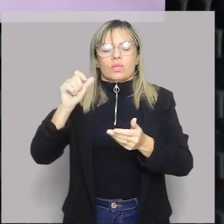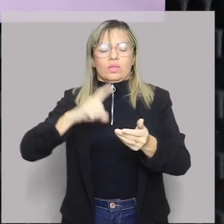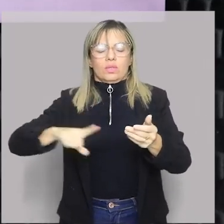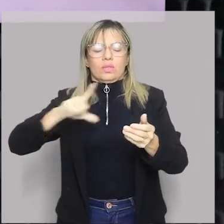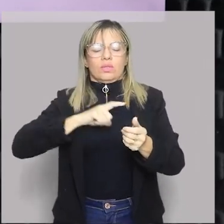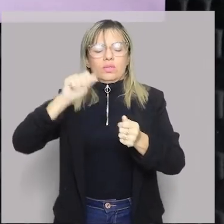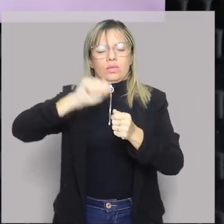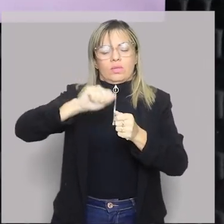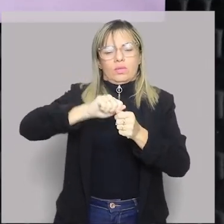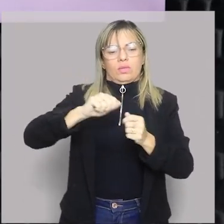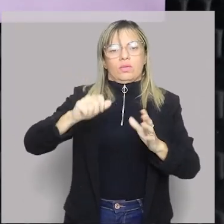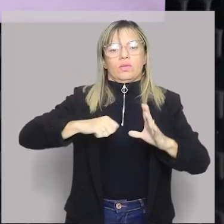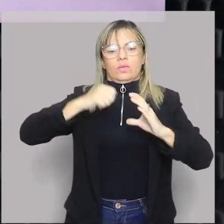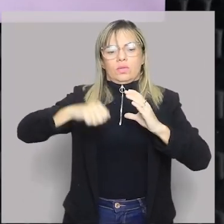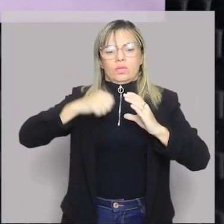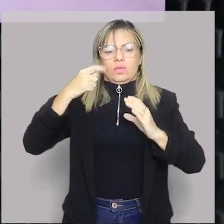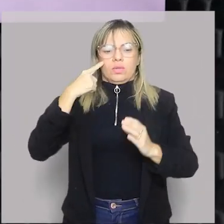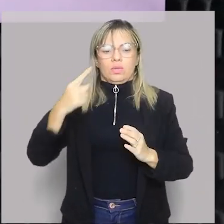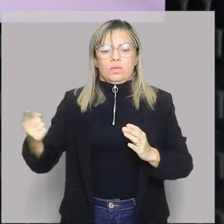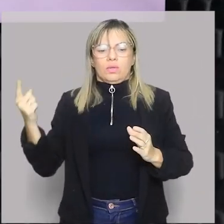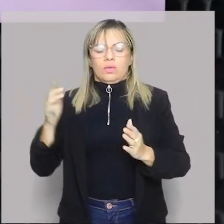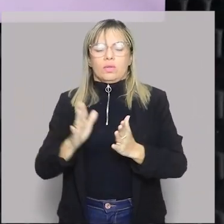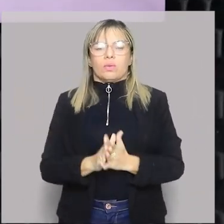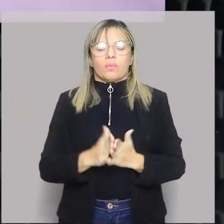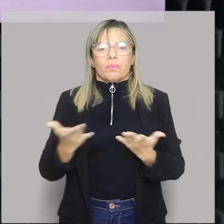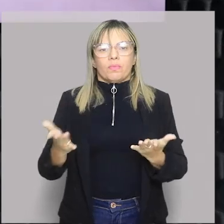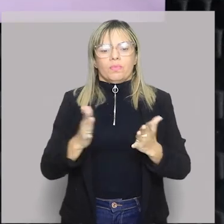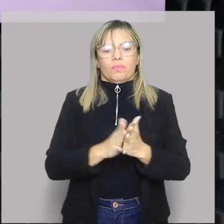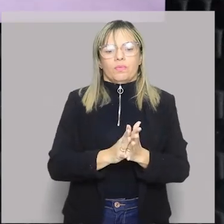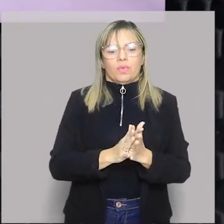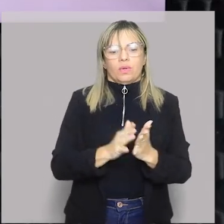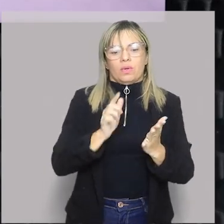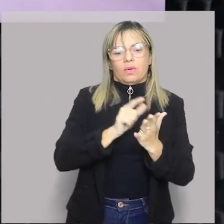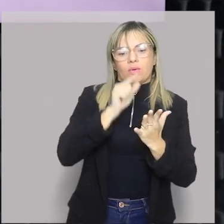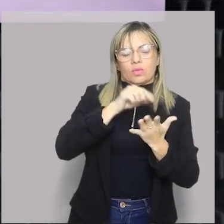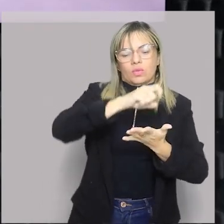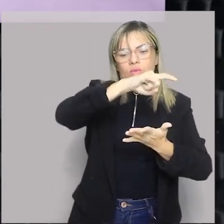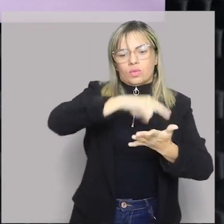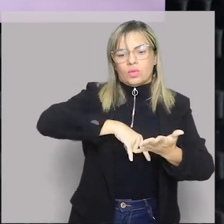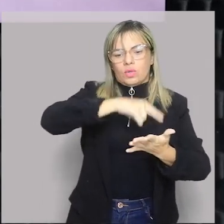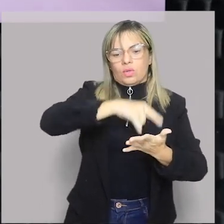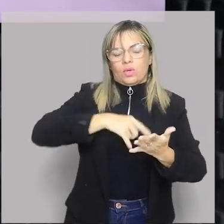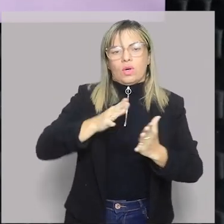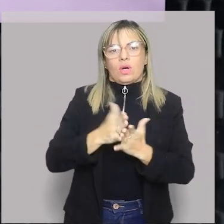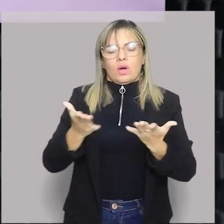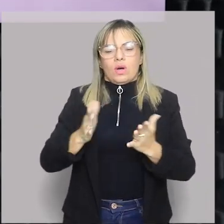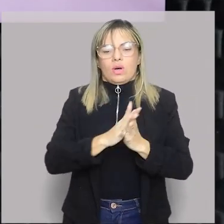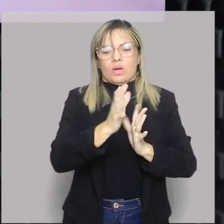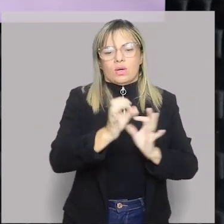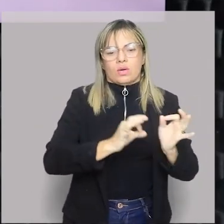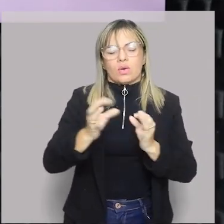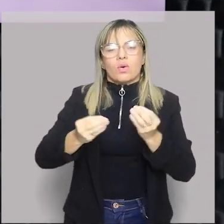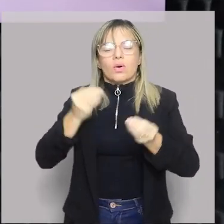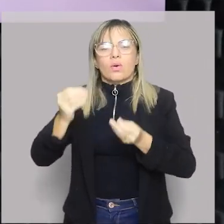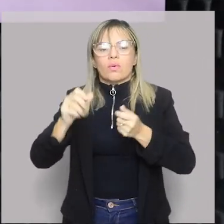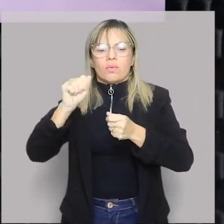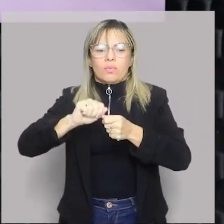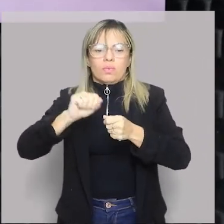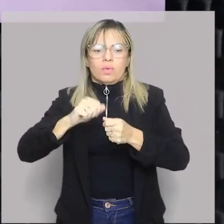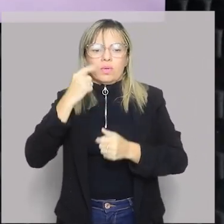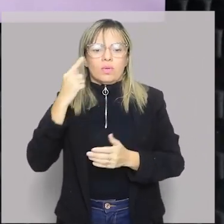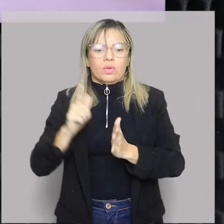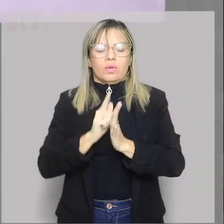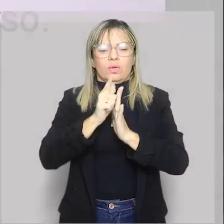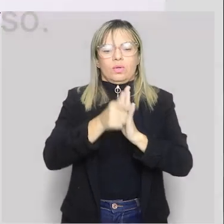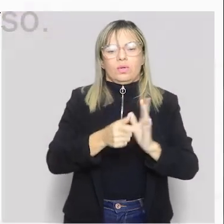é o roteiro. É um plano, um documento que orienta como algo será feito. Tá? É um